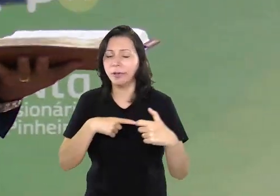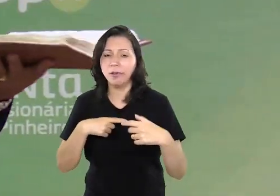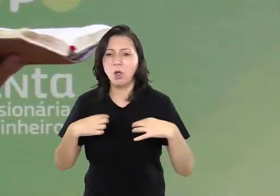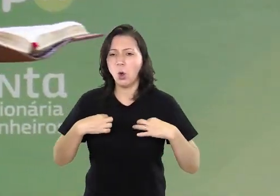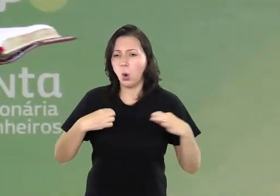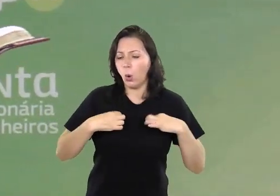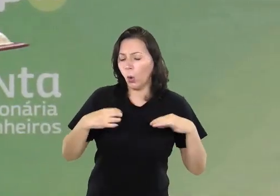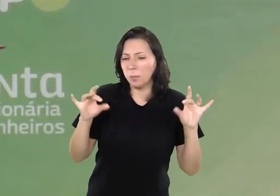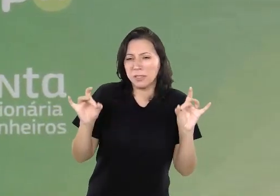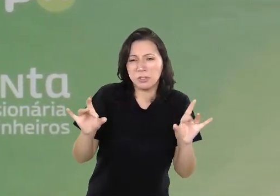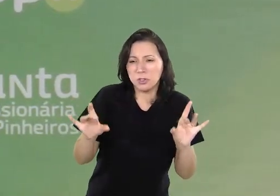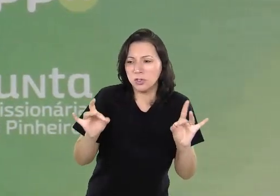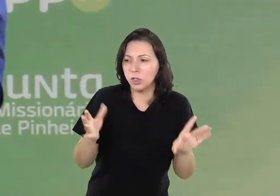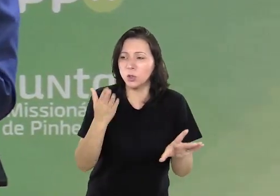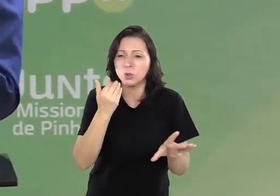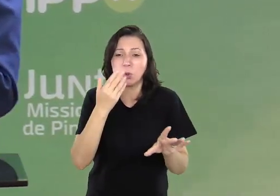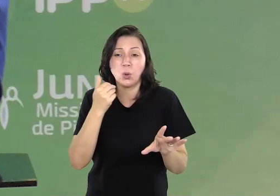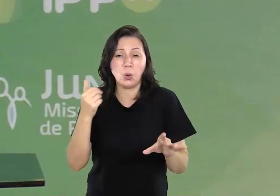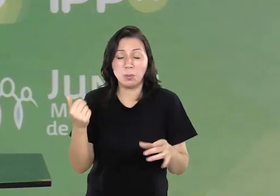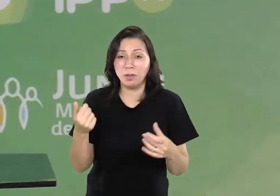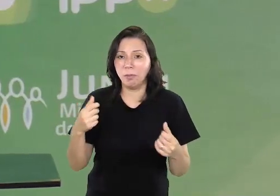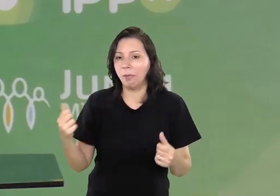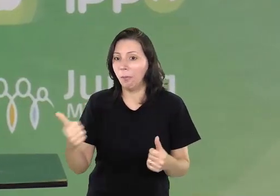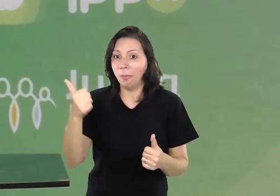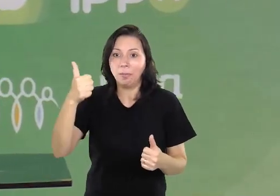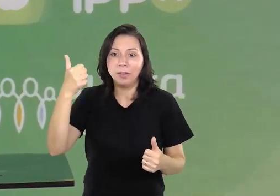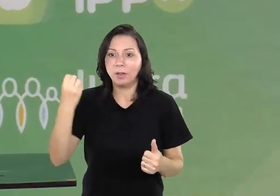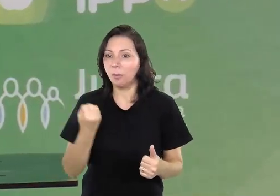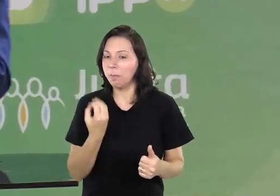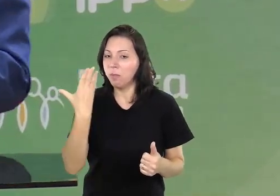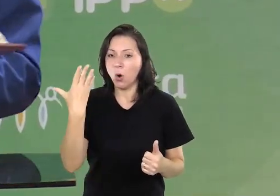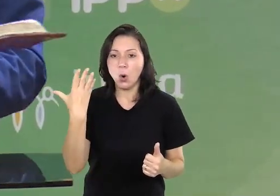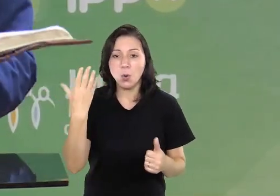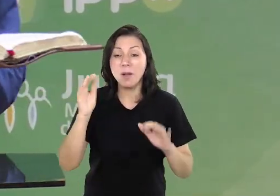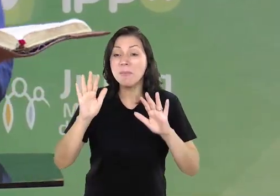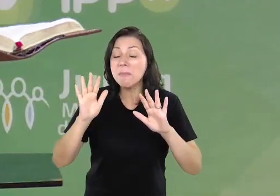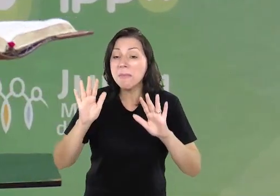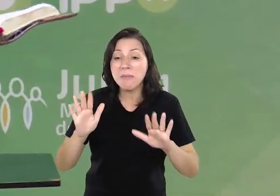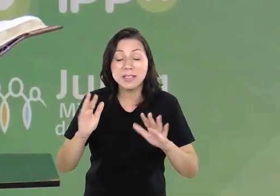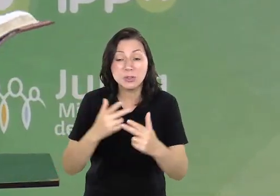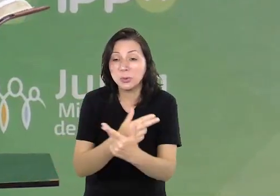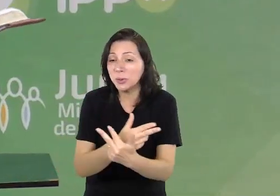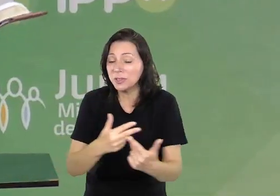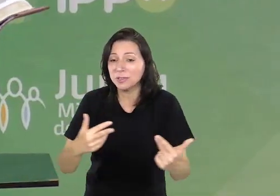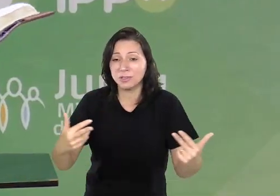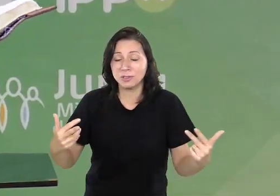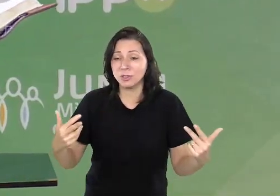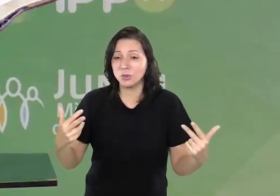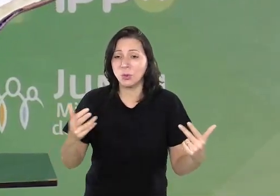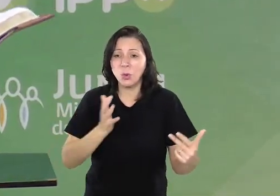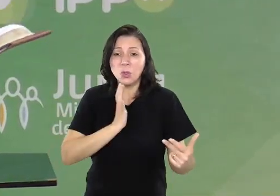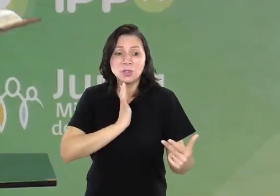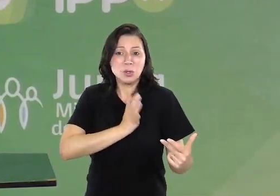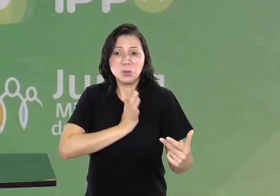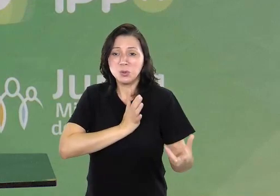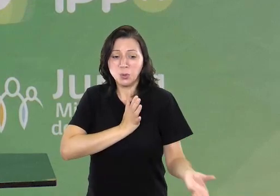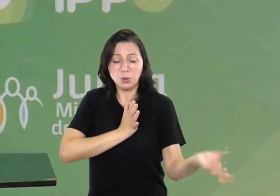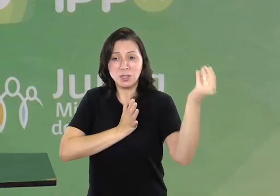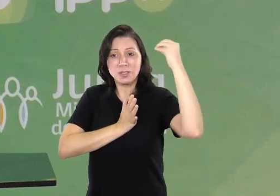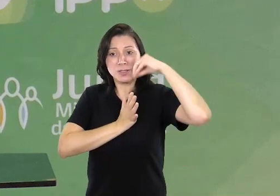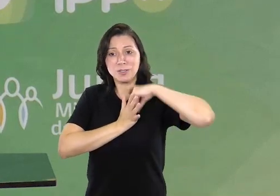grifes melhores as comidas melhores restaurantes mais caros as viagens mais fascinantes nada disso nada disso vai preencher o seu